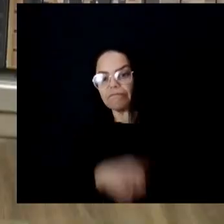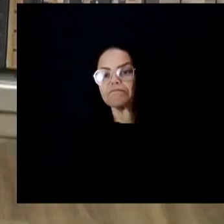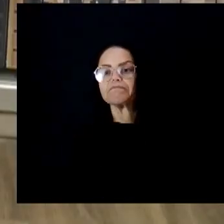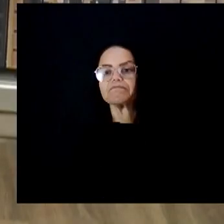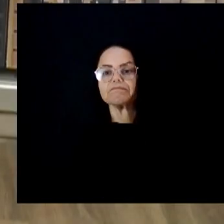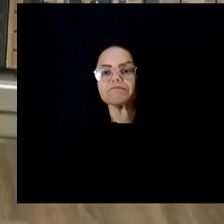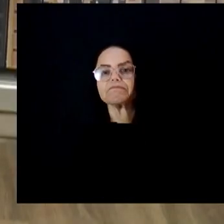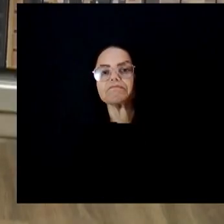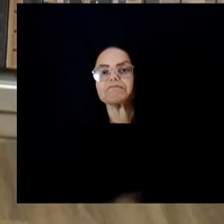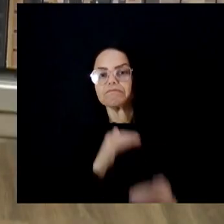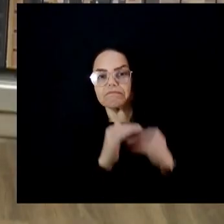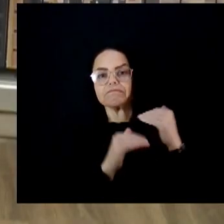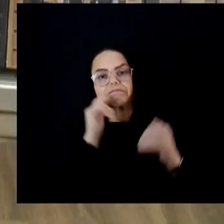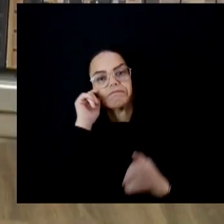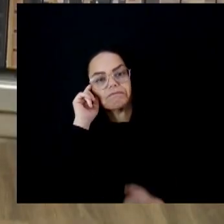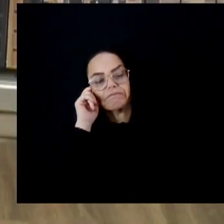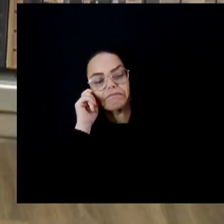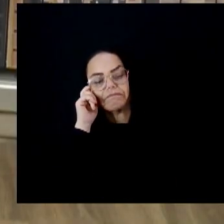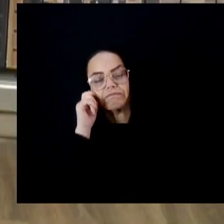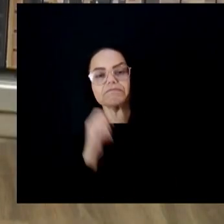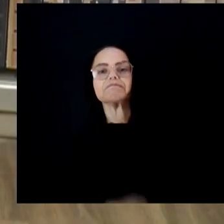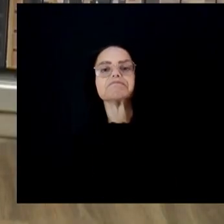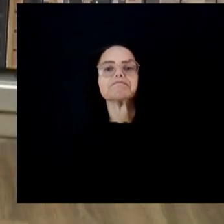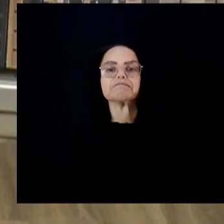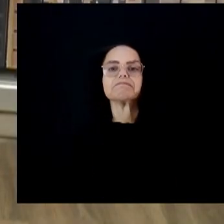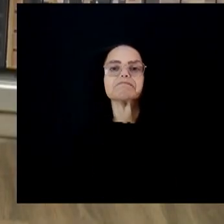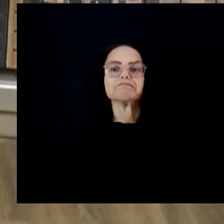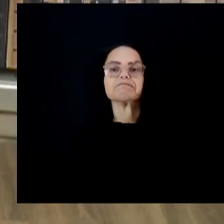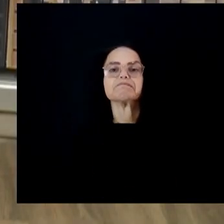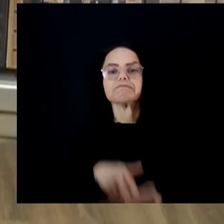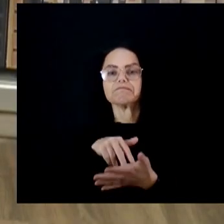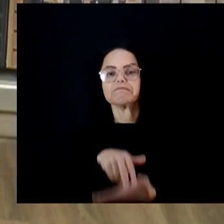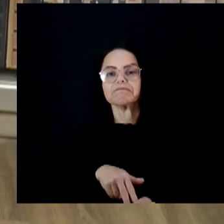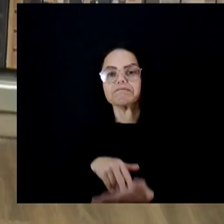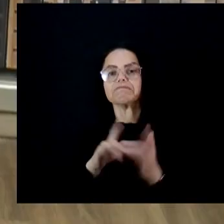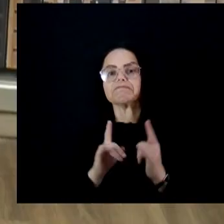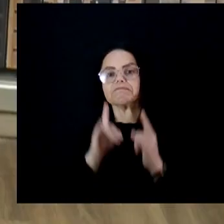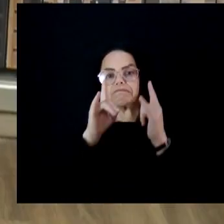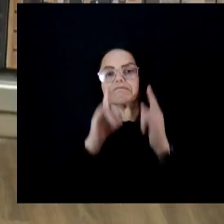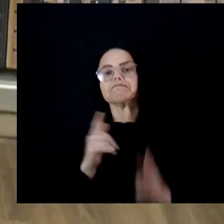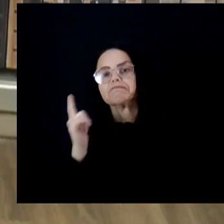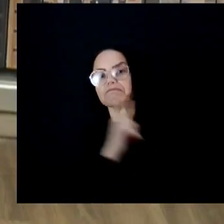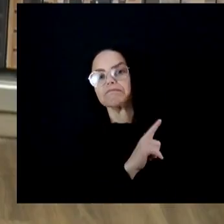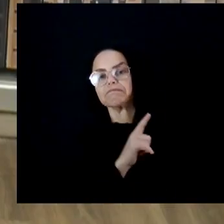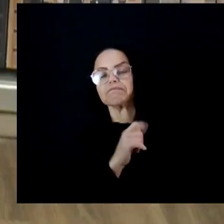construir, você alicerçar seu prédio para ele conseguir suportar grandes